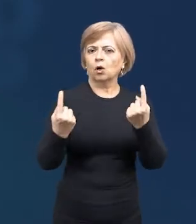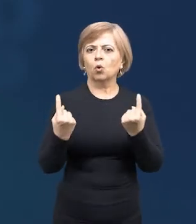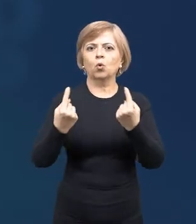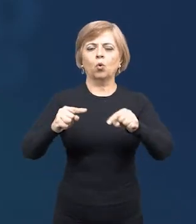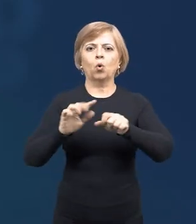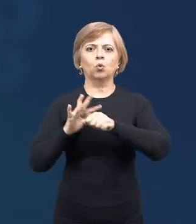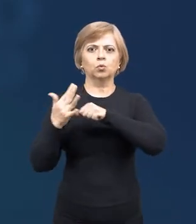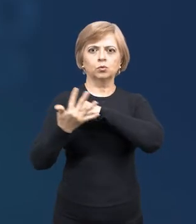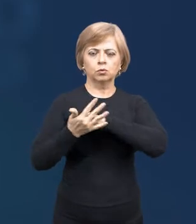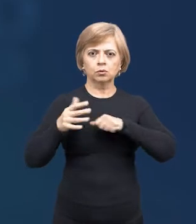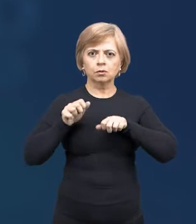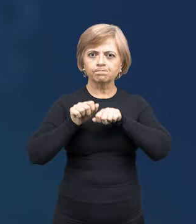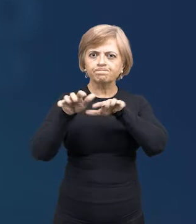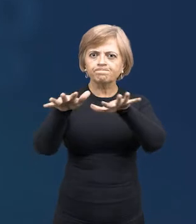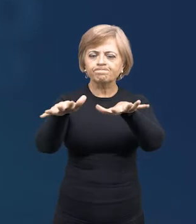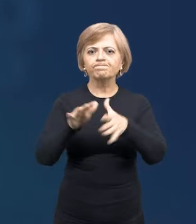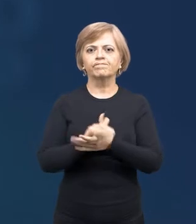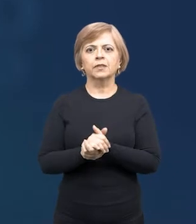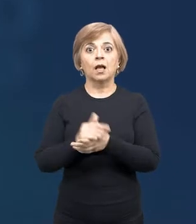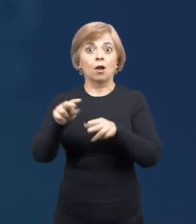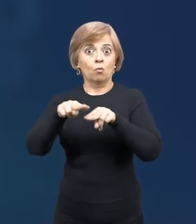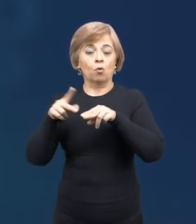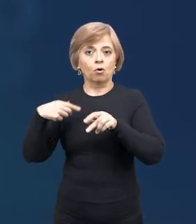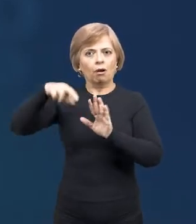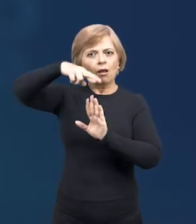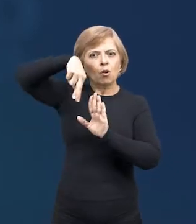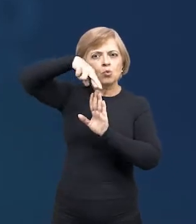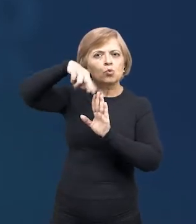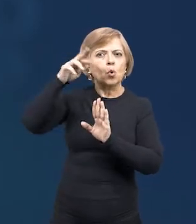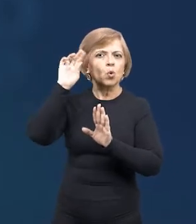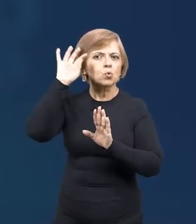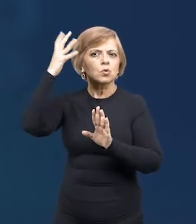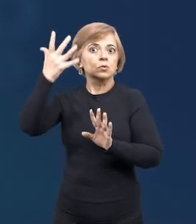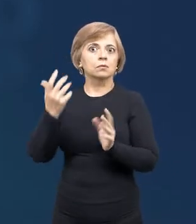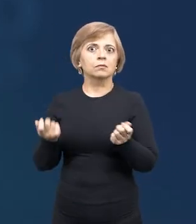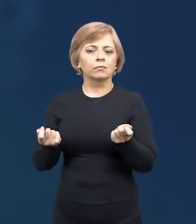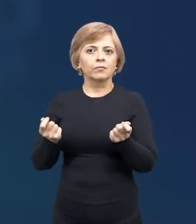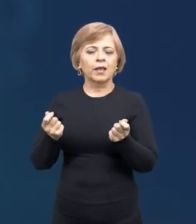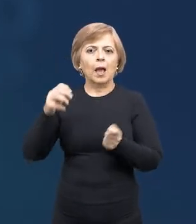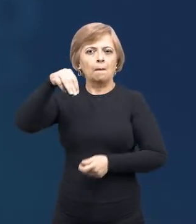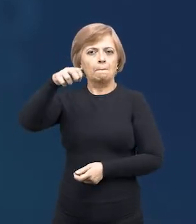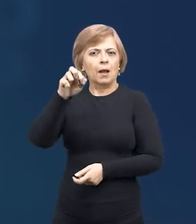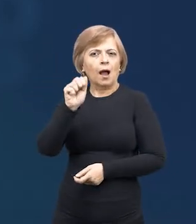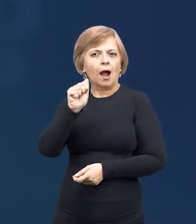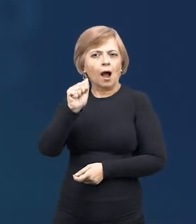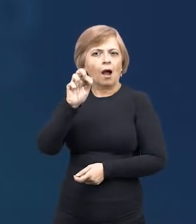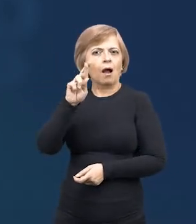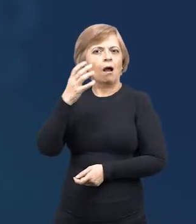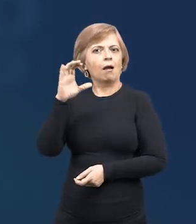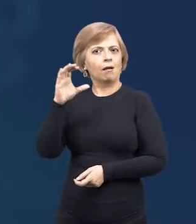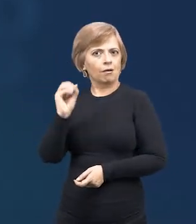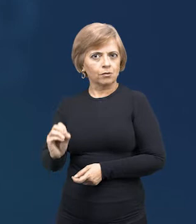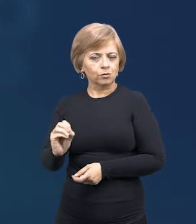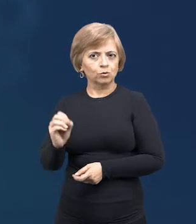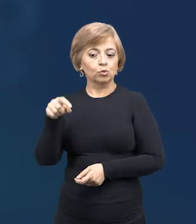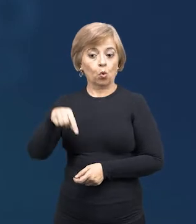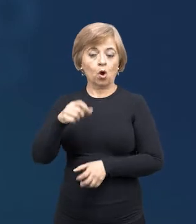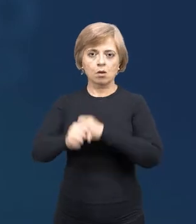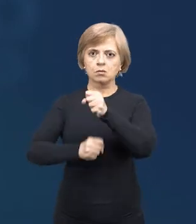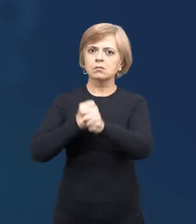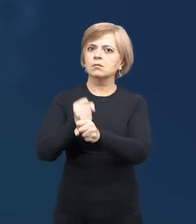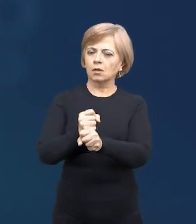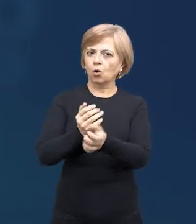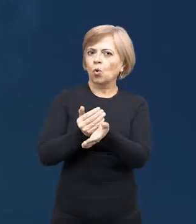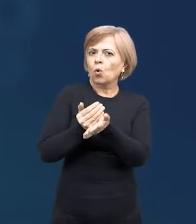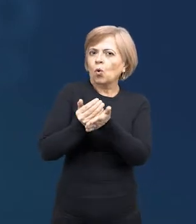Crise, criado por uma resolução do Procurador-Geral em março deste ano, assim que se iniciaram as medidas